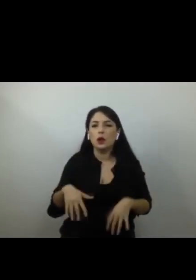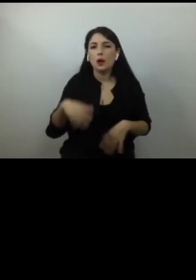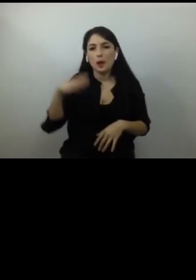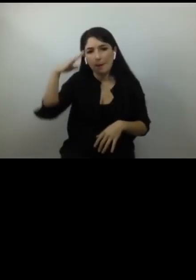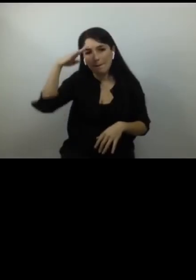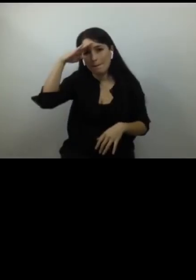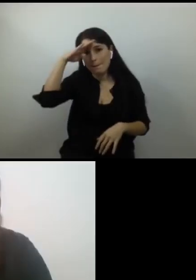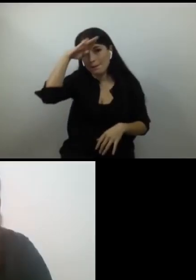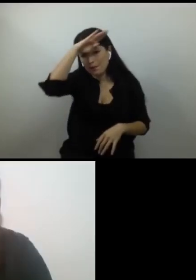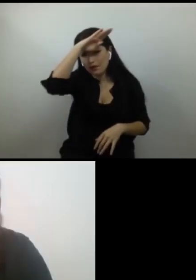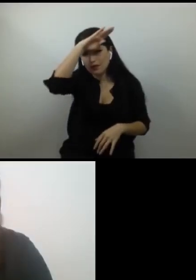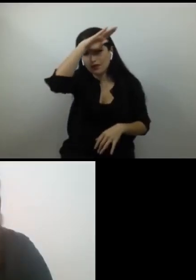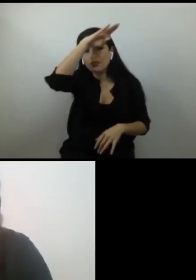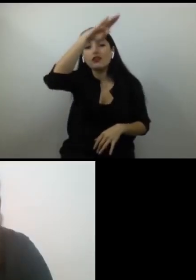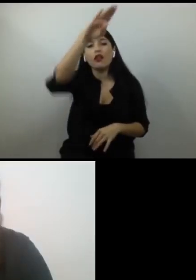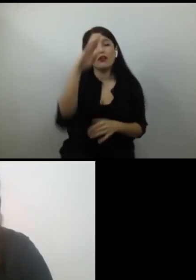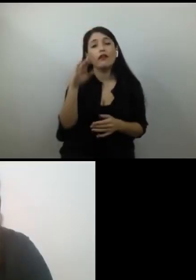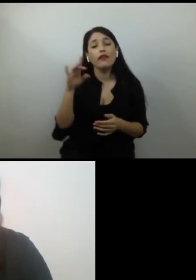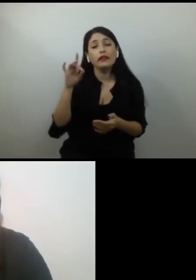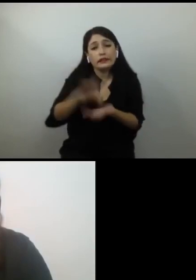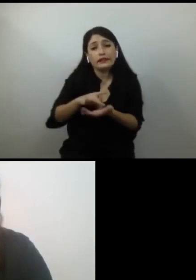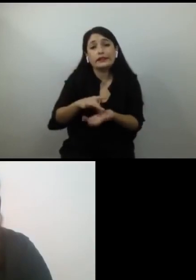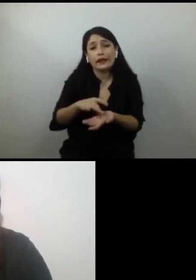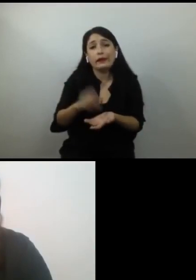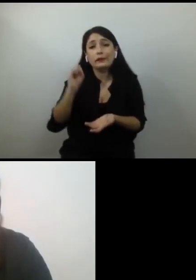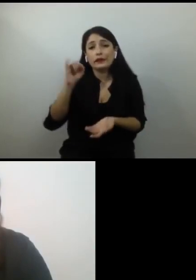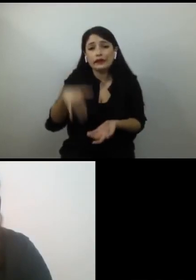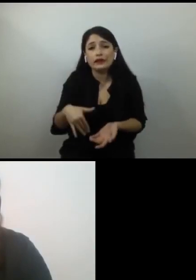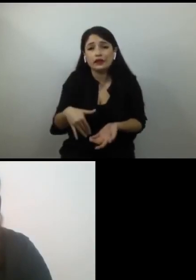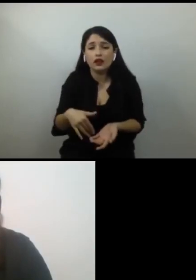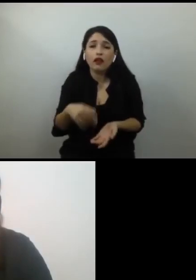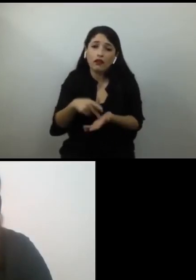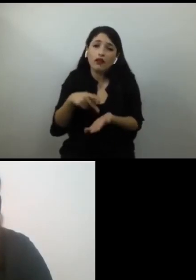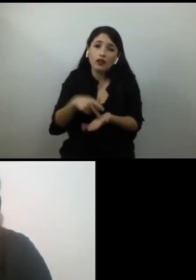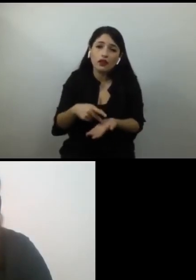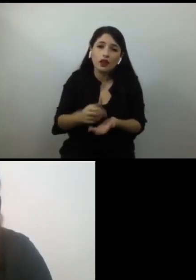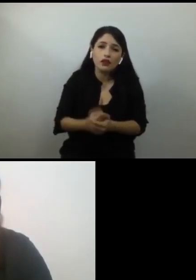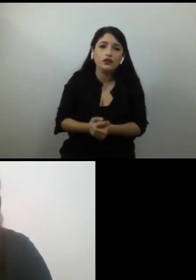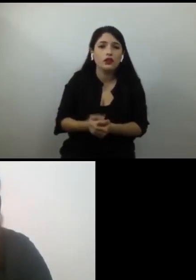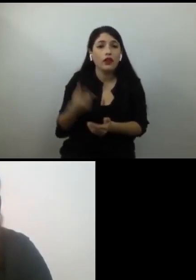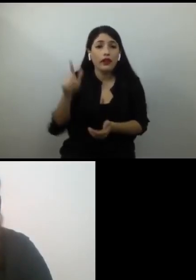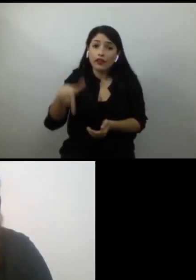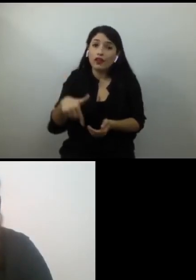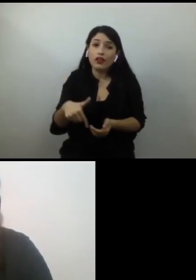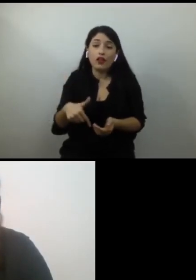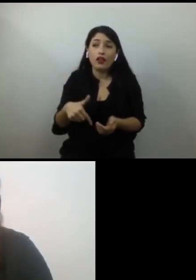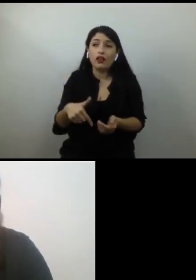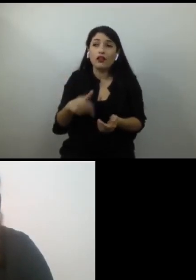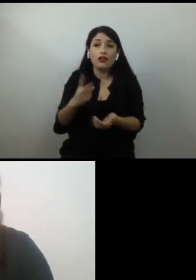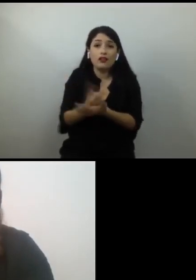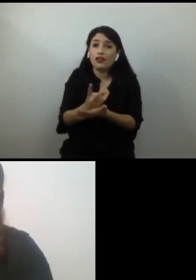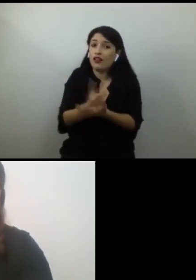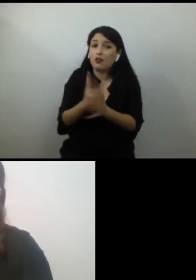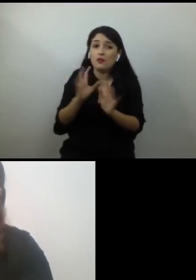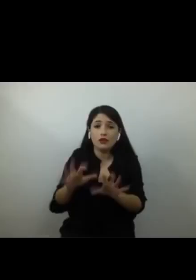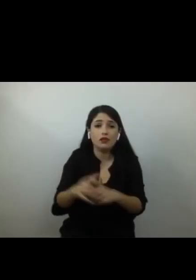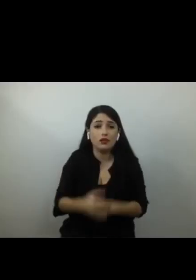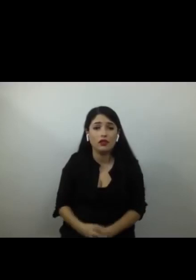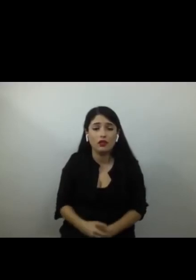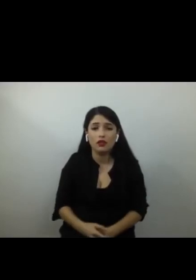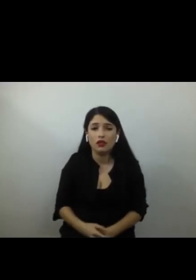extremamente sincero, ele não está sendo incoerente. Ele é coerente, extremamente coerente, fez uma carreira